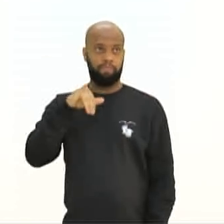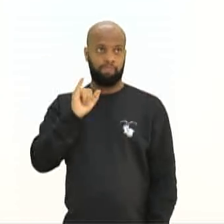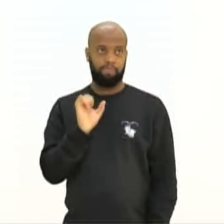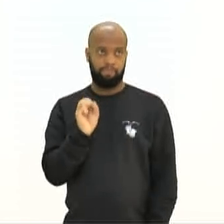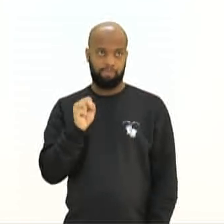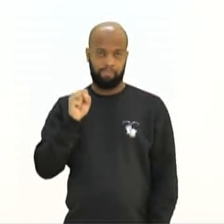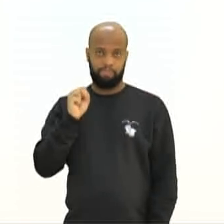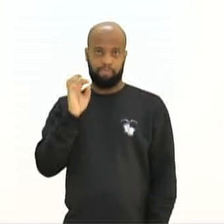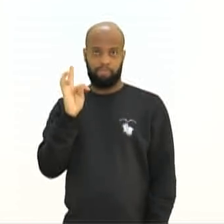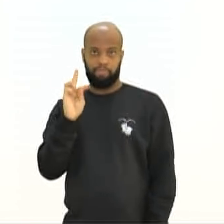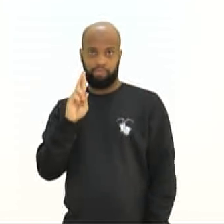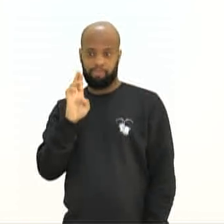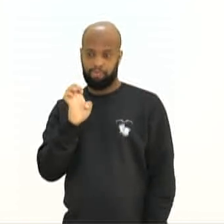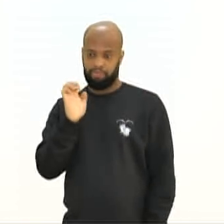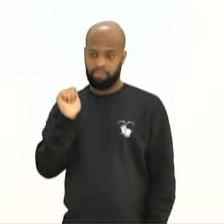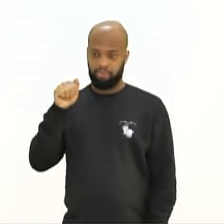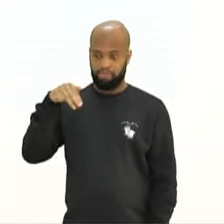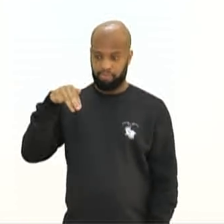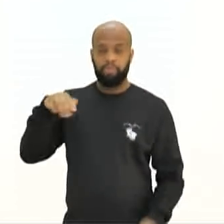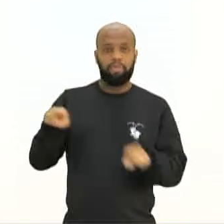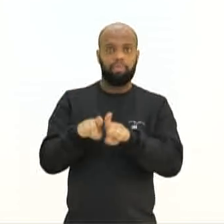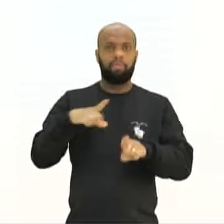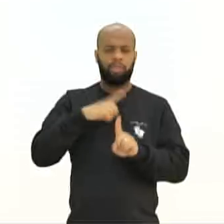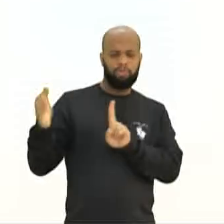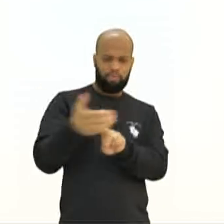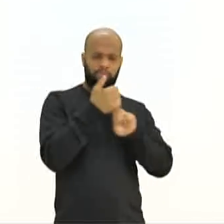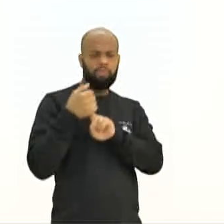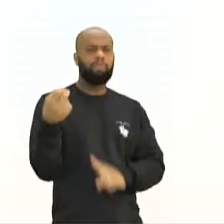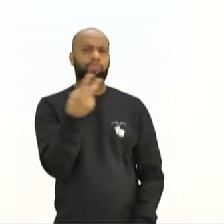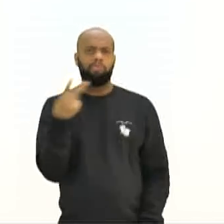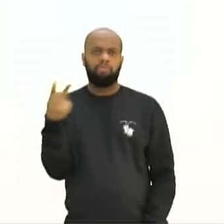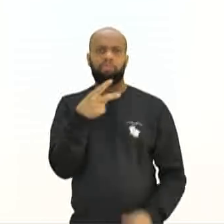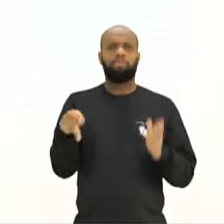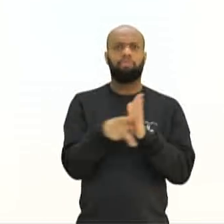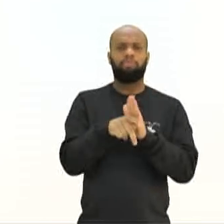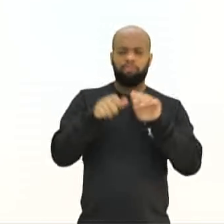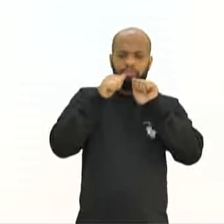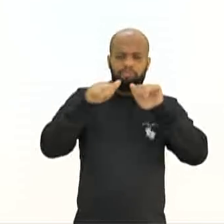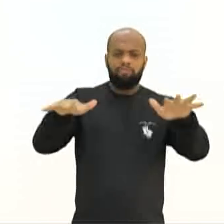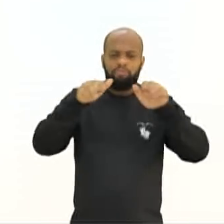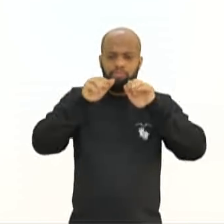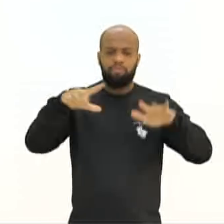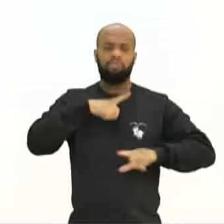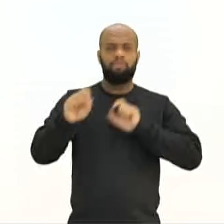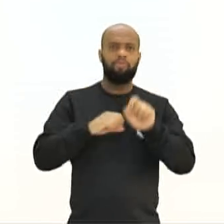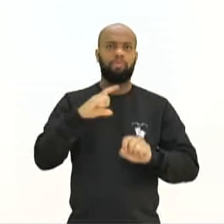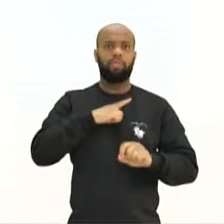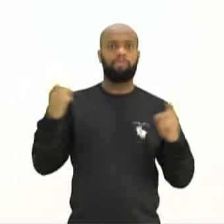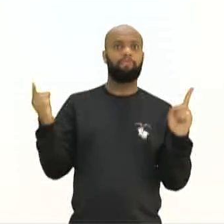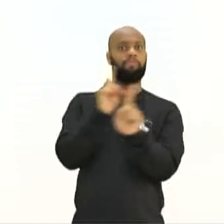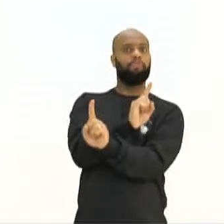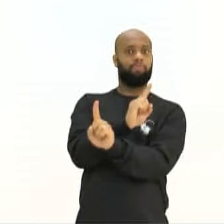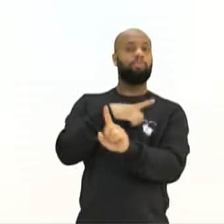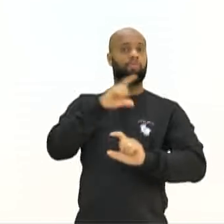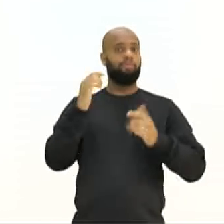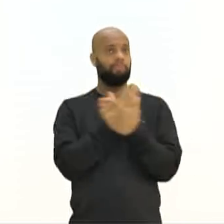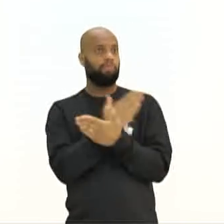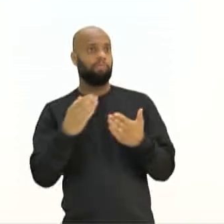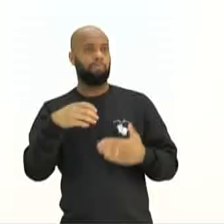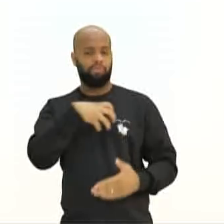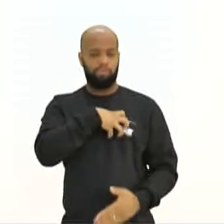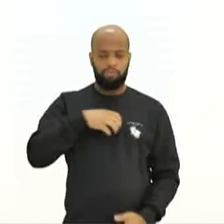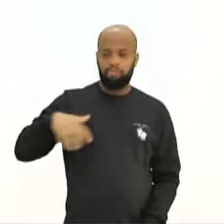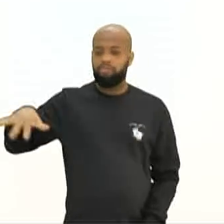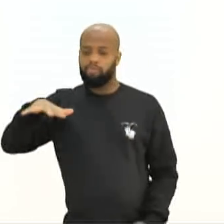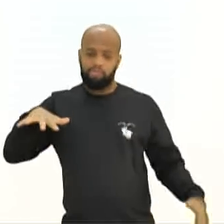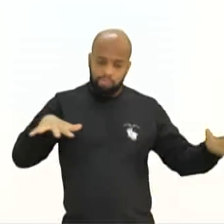palavra em inglês, e da dominância dessas duas potências no mundo de transmissões, existem contrapartes que atendem a vários nichos